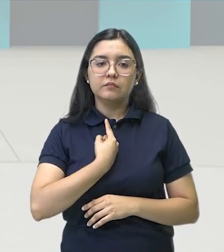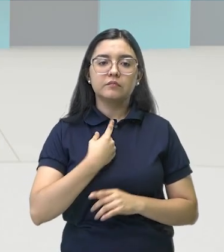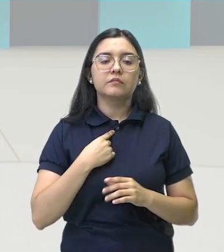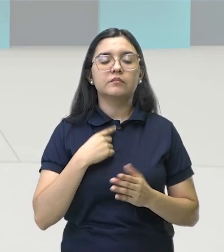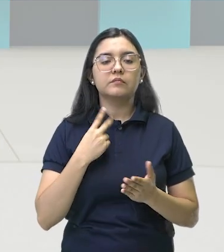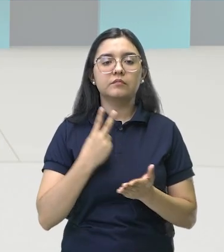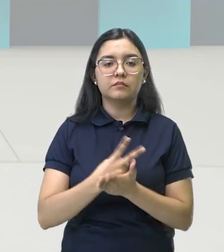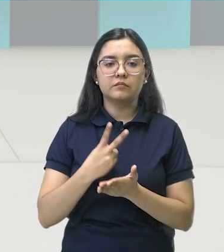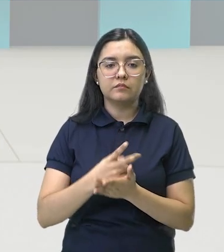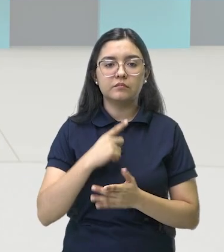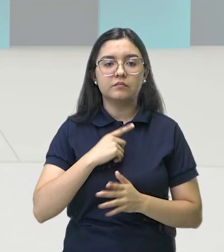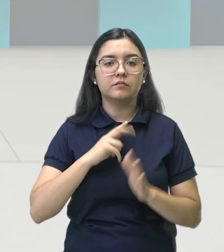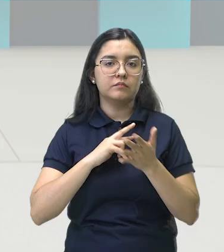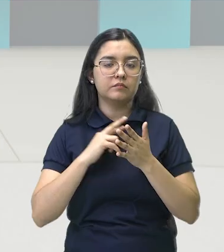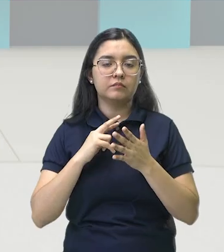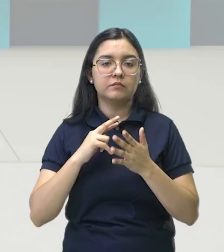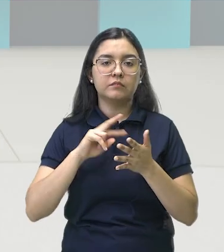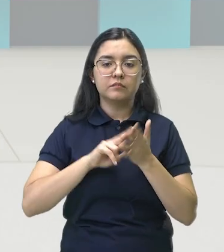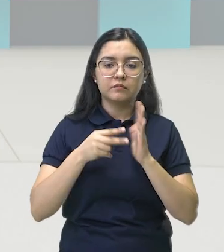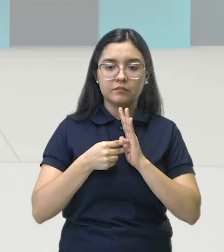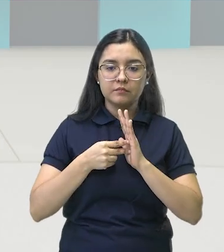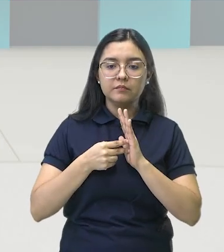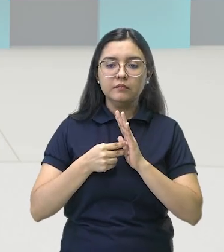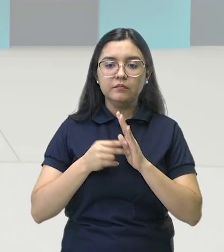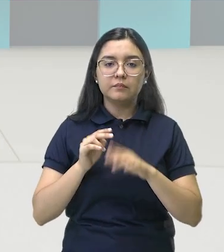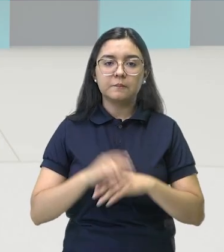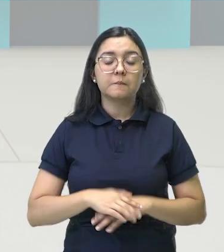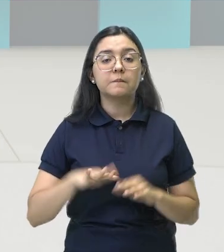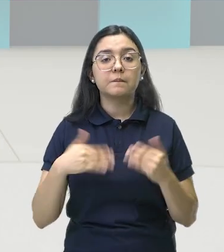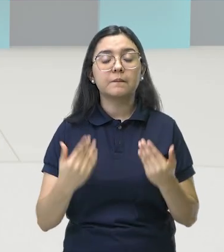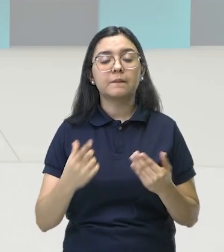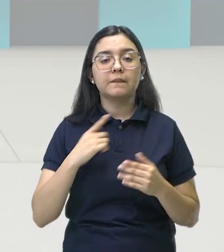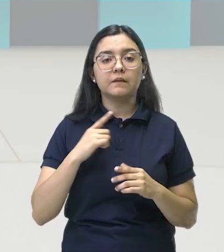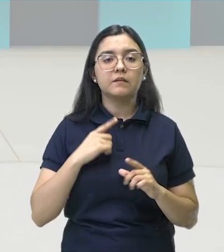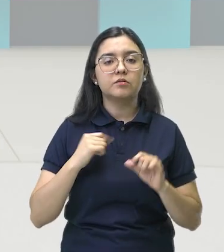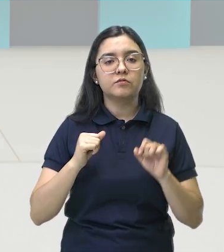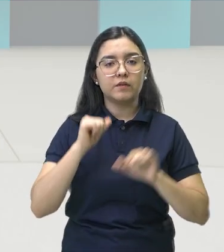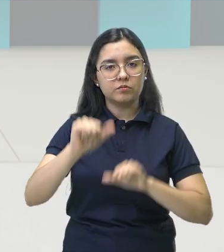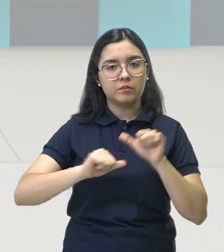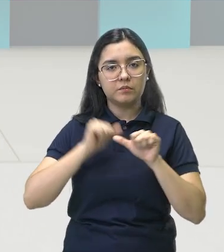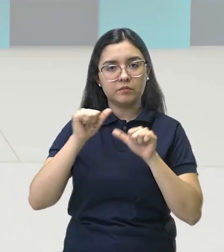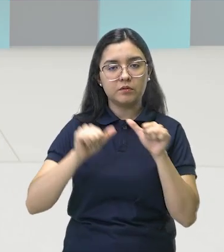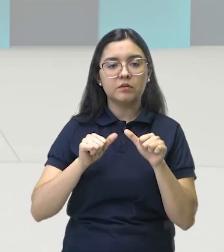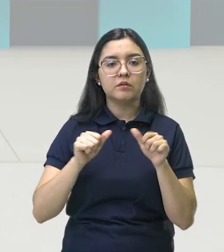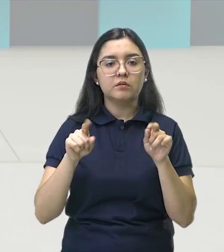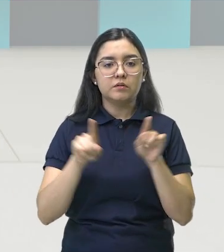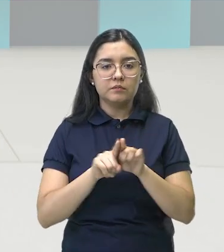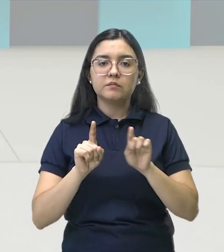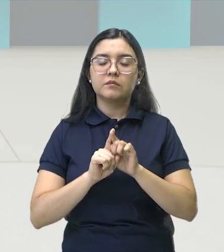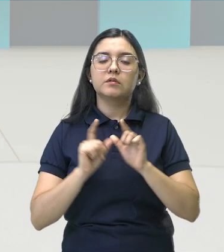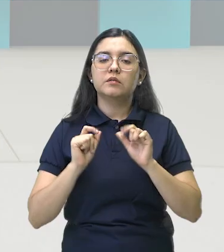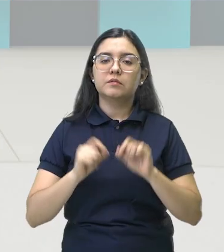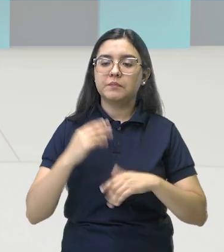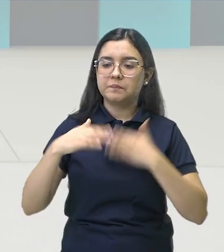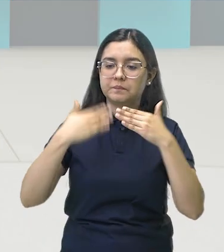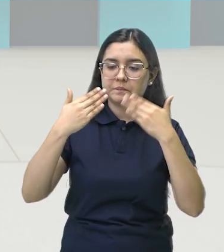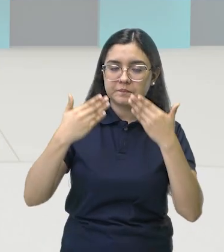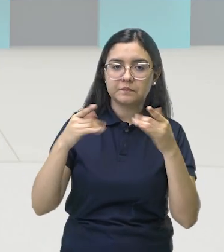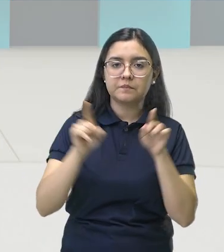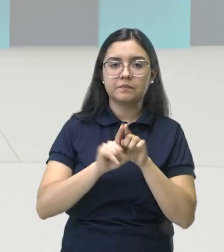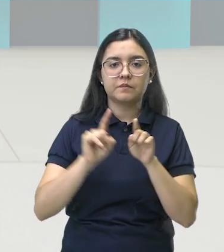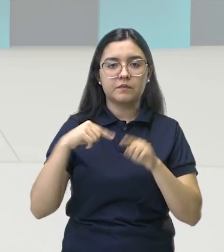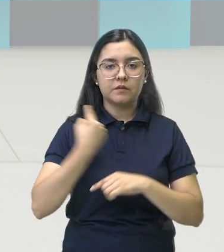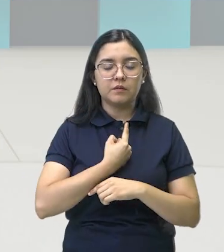cobertos por signos. E isso vai nos forjando, ou seja, nos formando, construindo em